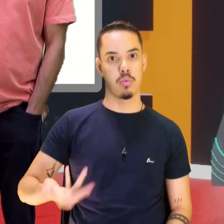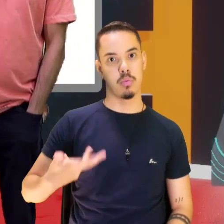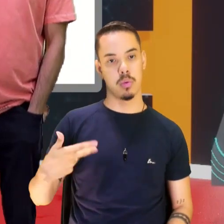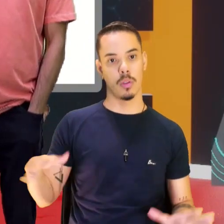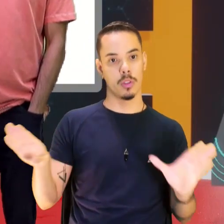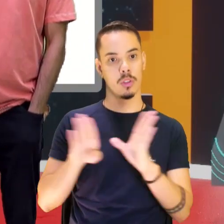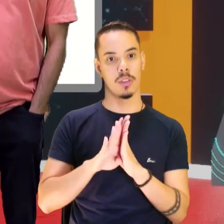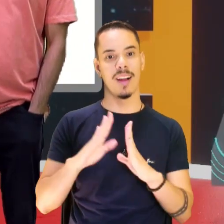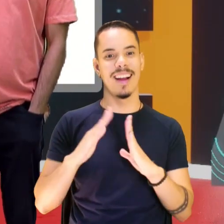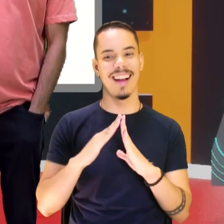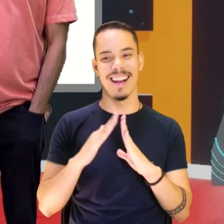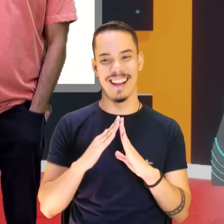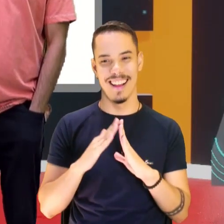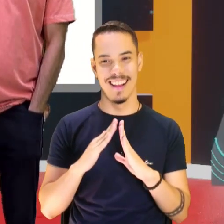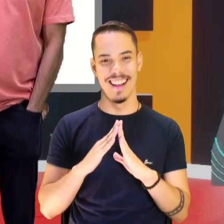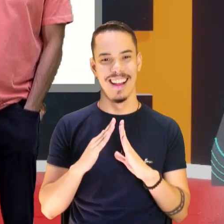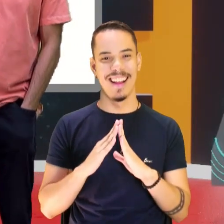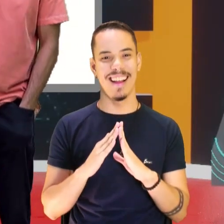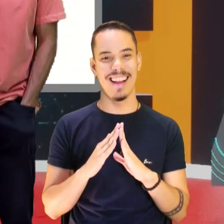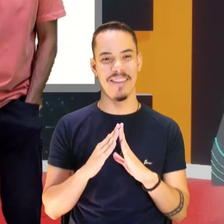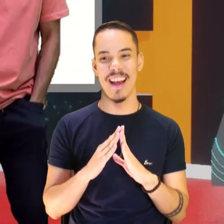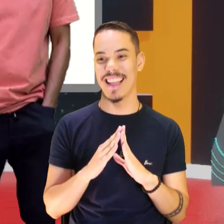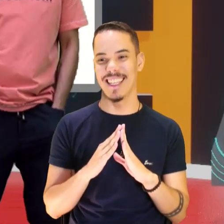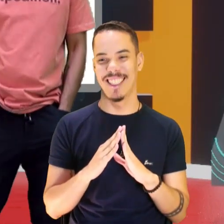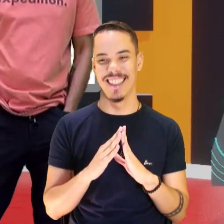em casa. Eu já vi. Mas se eu vou... Uma